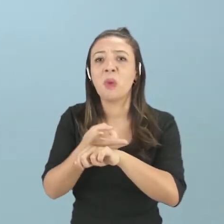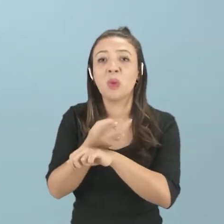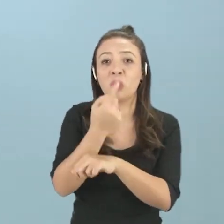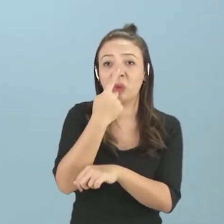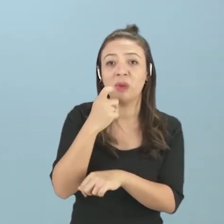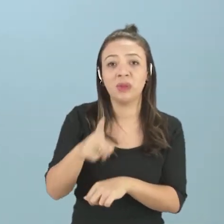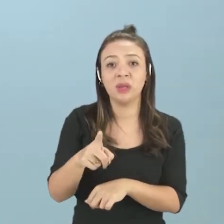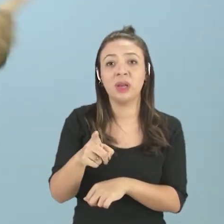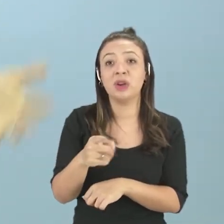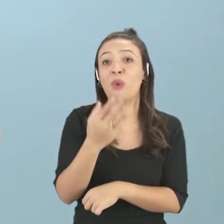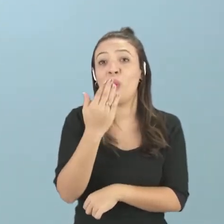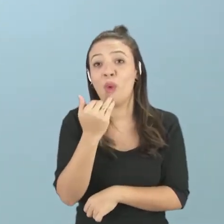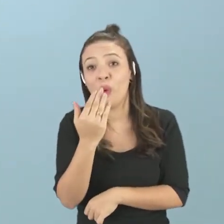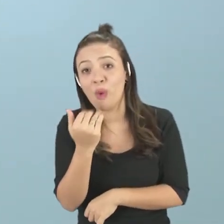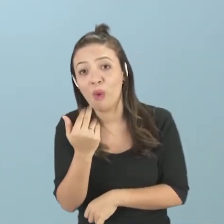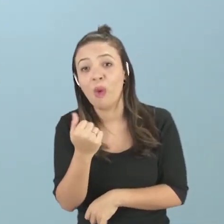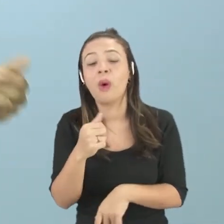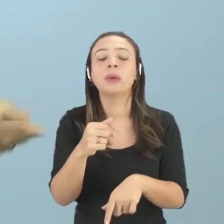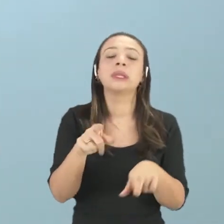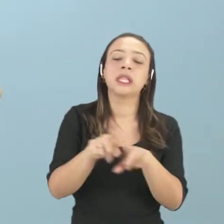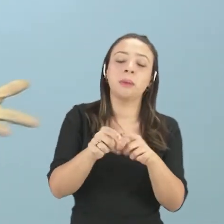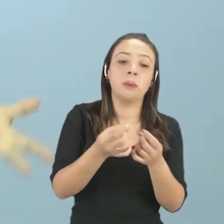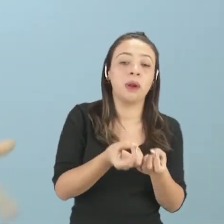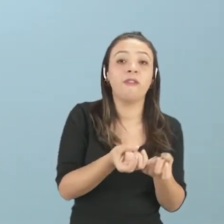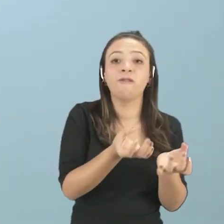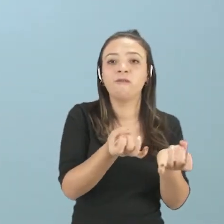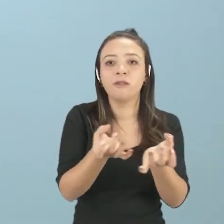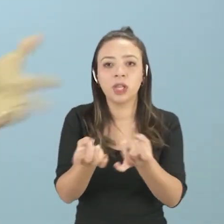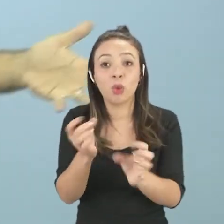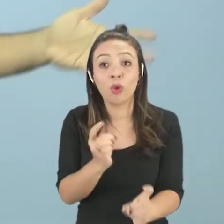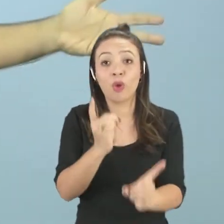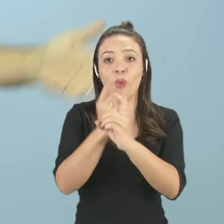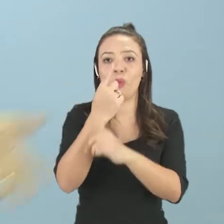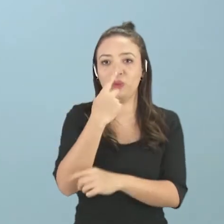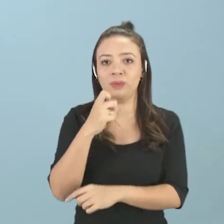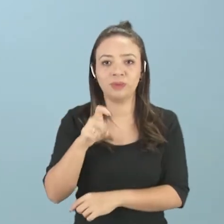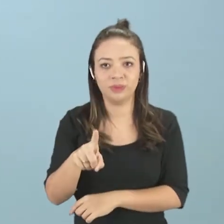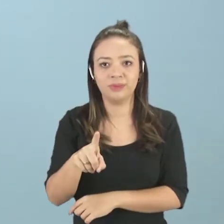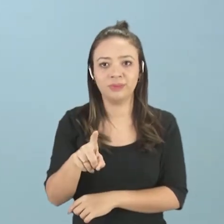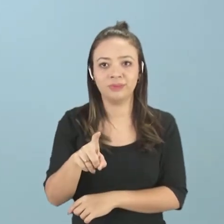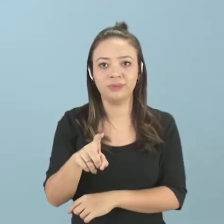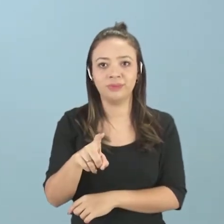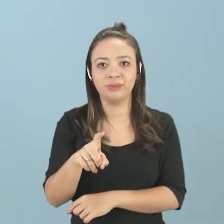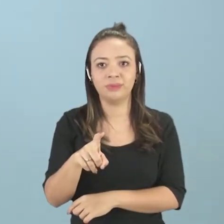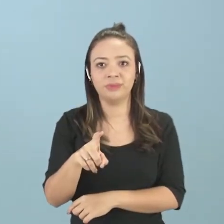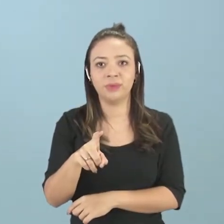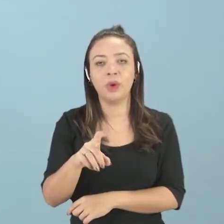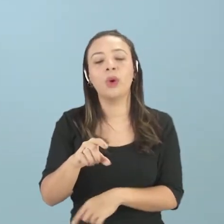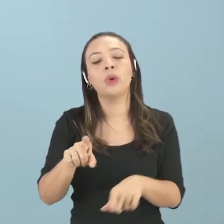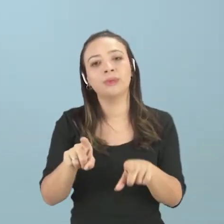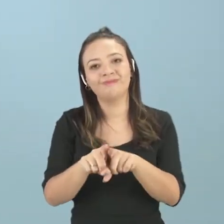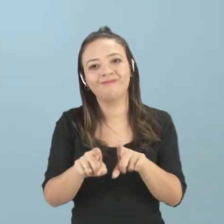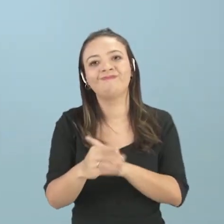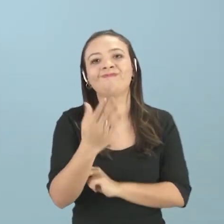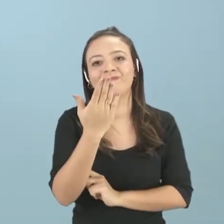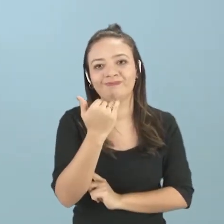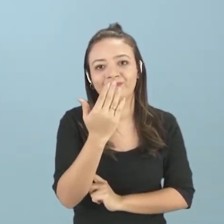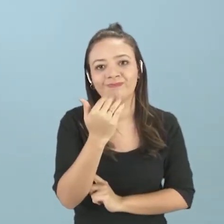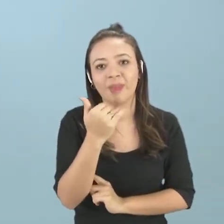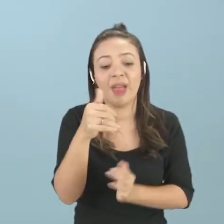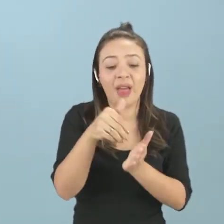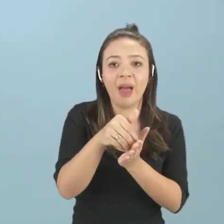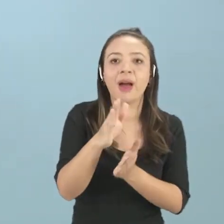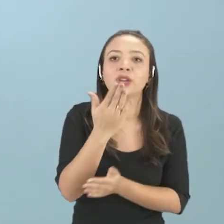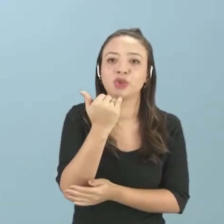de sobrevivência, tanto para vender o que acha nesse lixo de coisas que jogamos que ainda tem valor, como também comida, sobra de